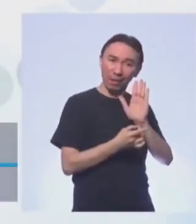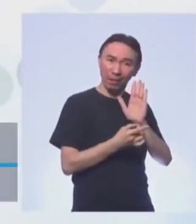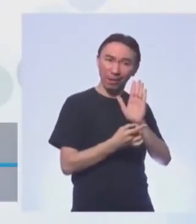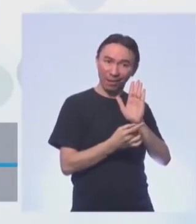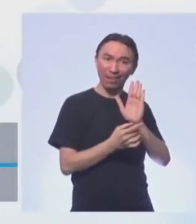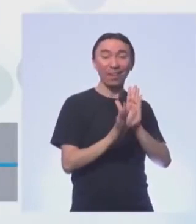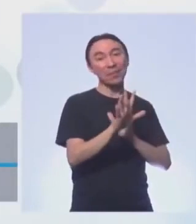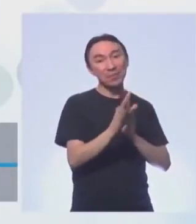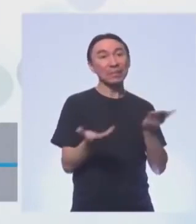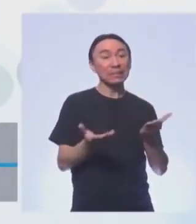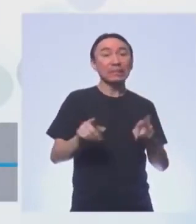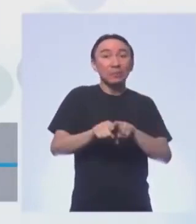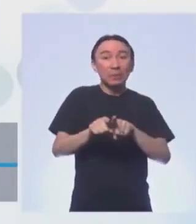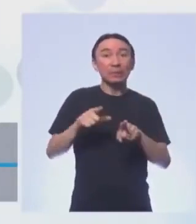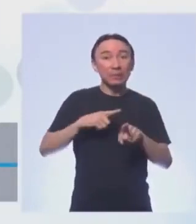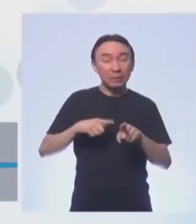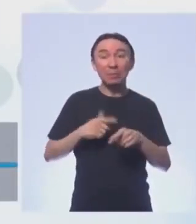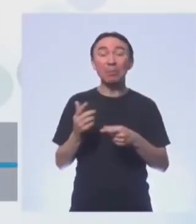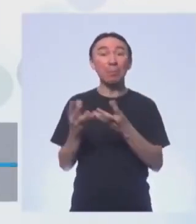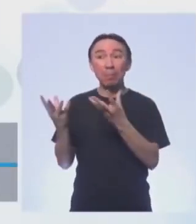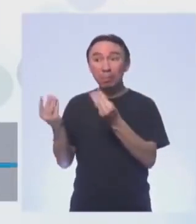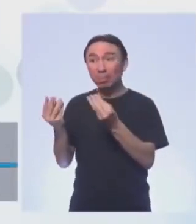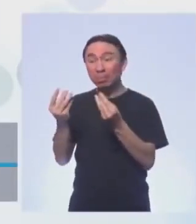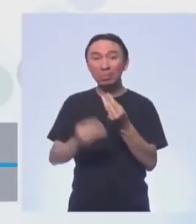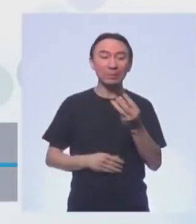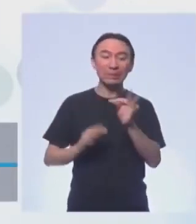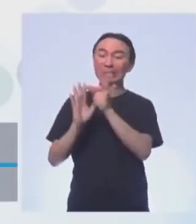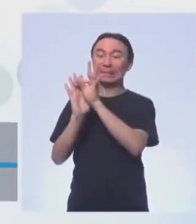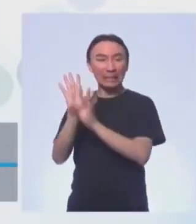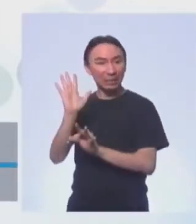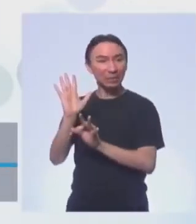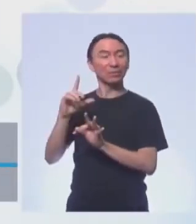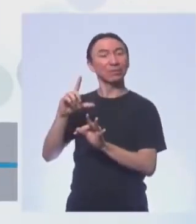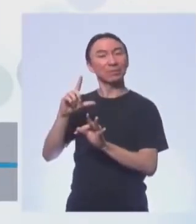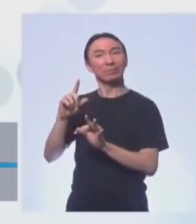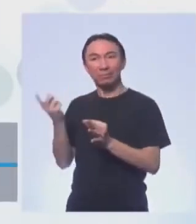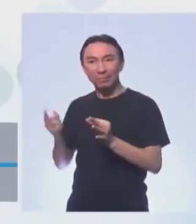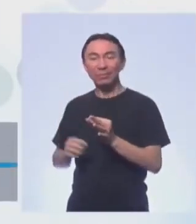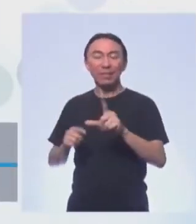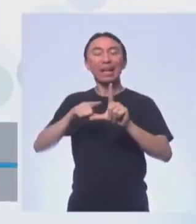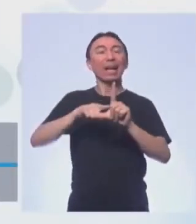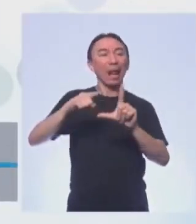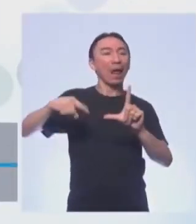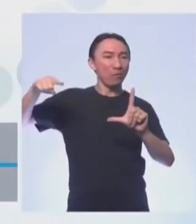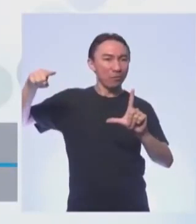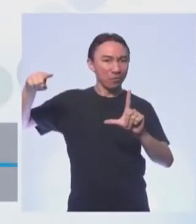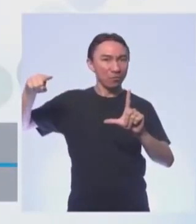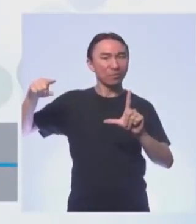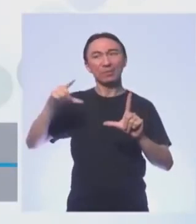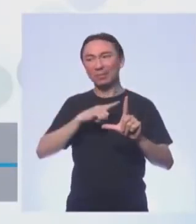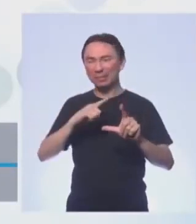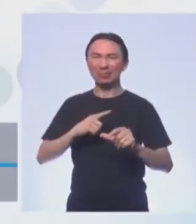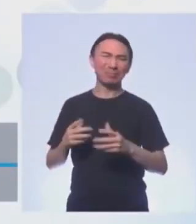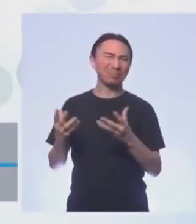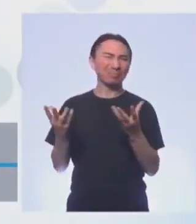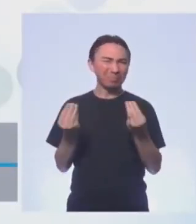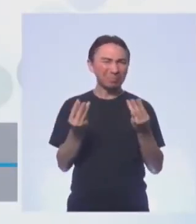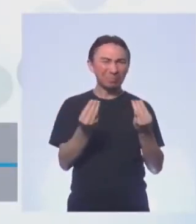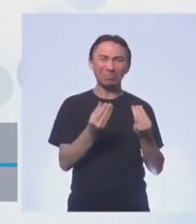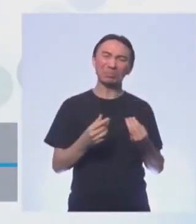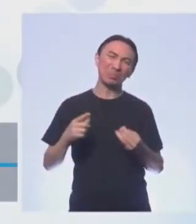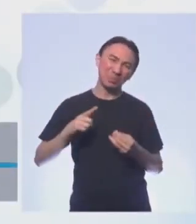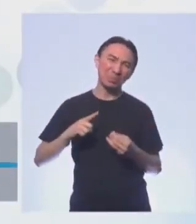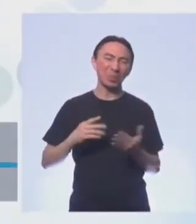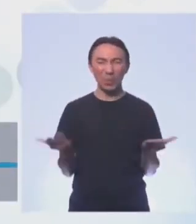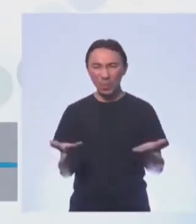textos em gráficos, né? Os textos esquemáticos, né? Então, é muito comum hoje a gente ver infográficos,